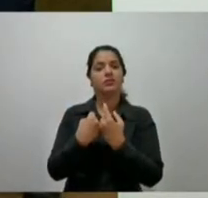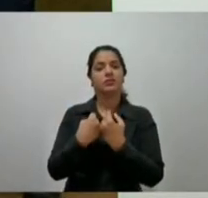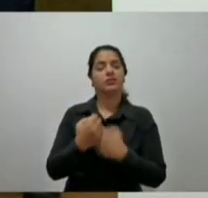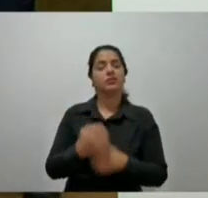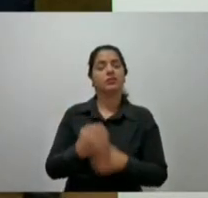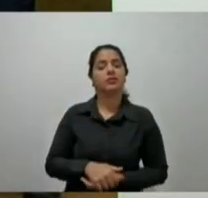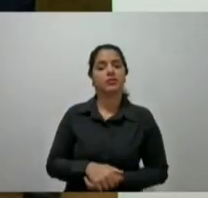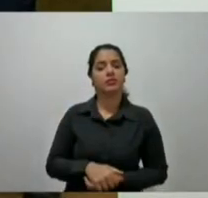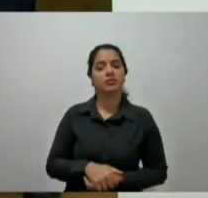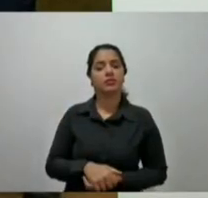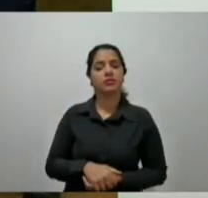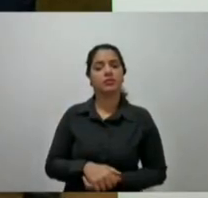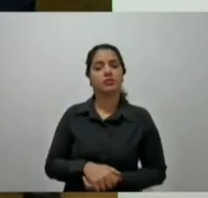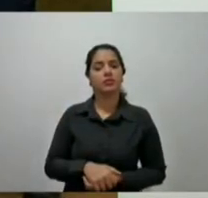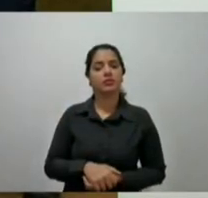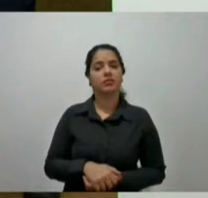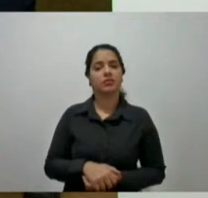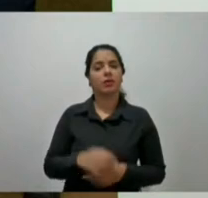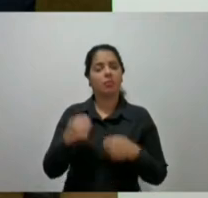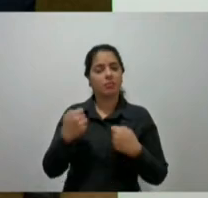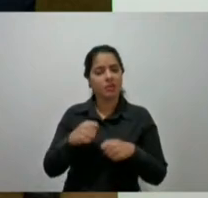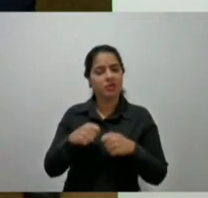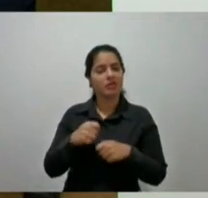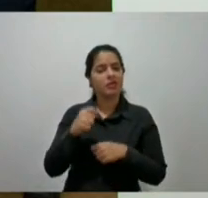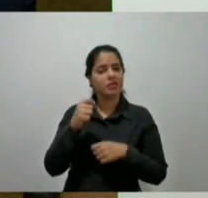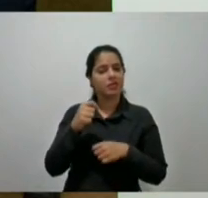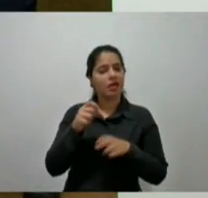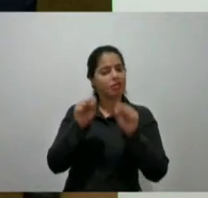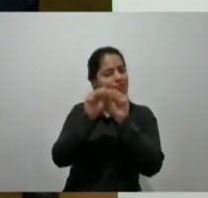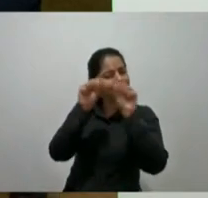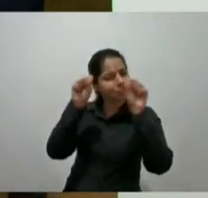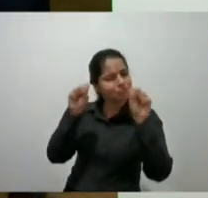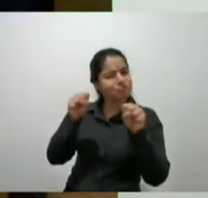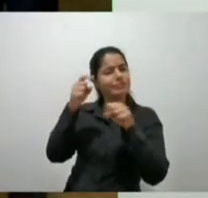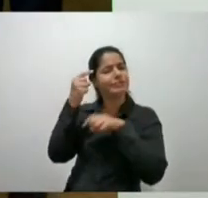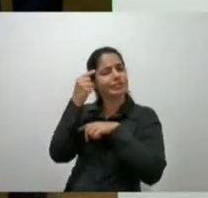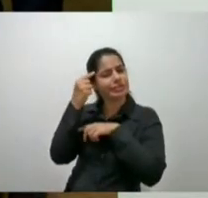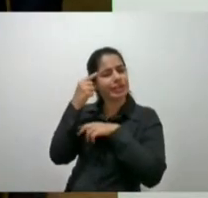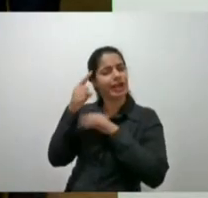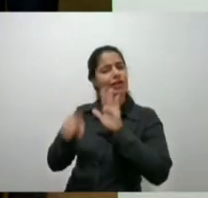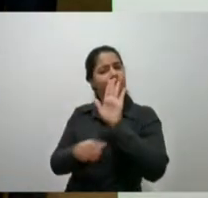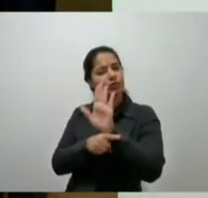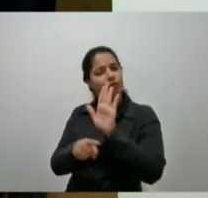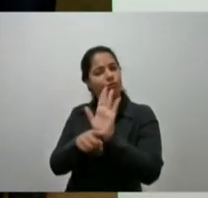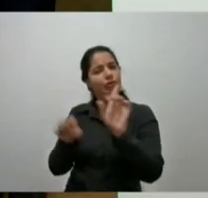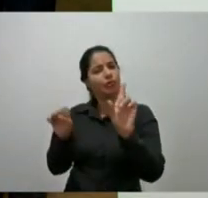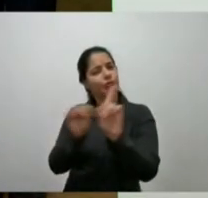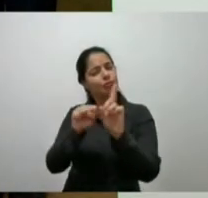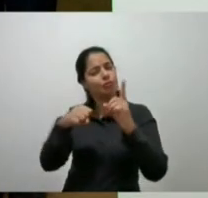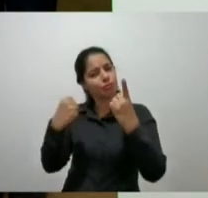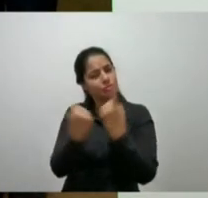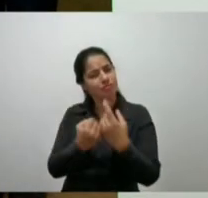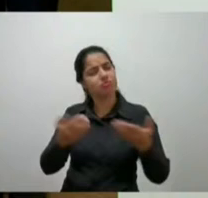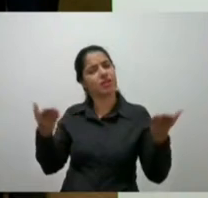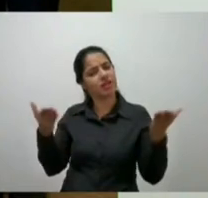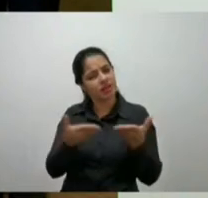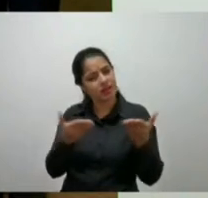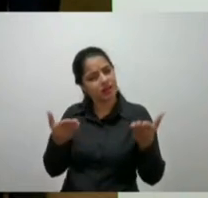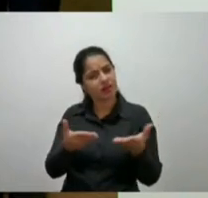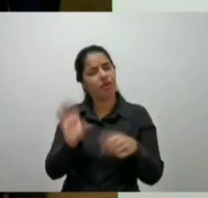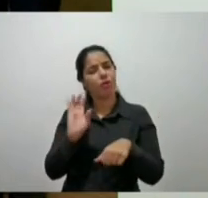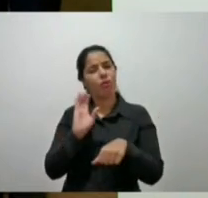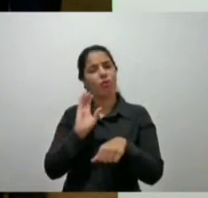pouco mais sistêmicas. Porque se a gente não ajudar a sociedade agora, os custos para